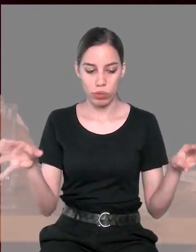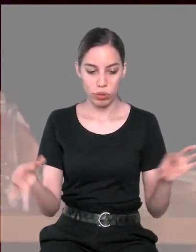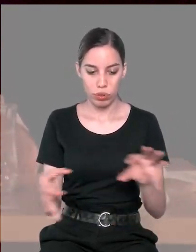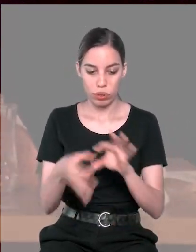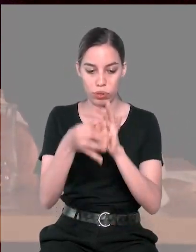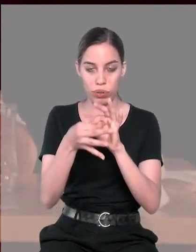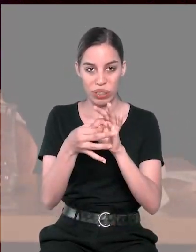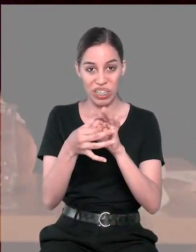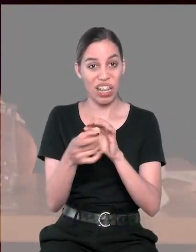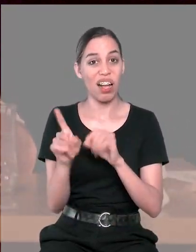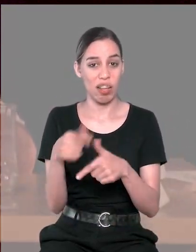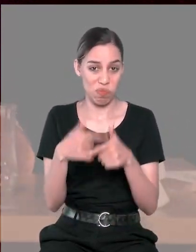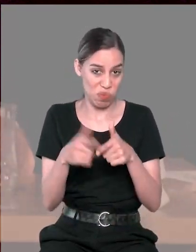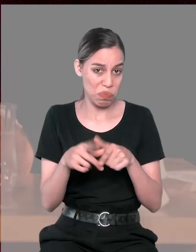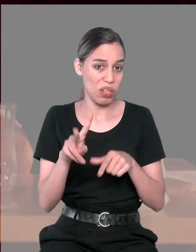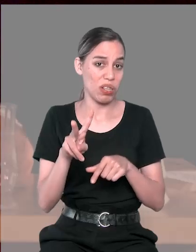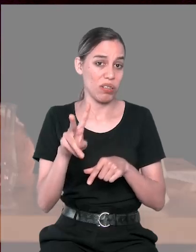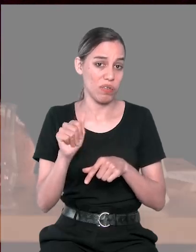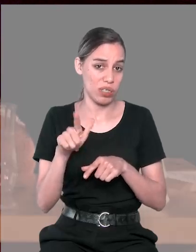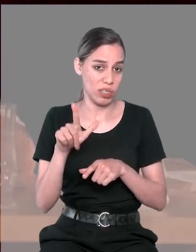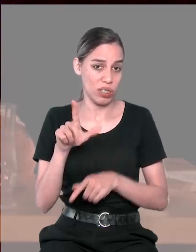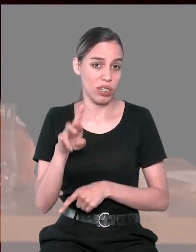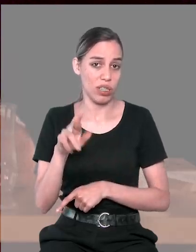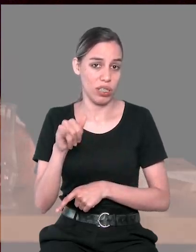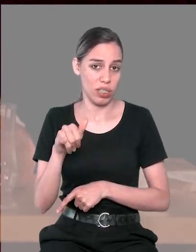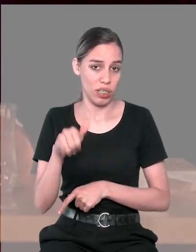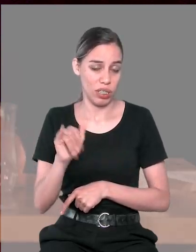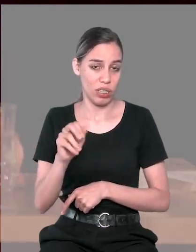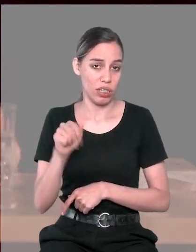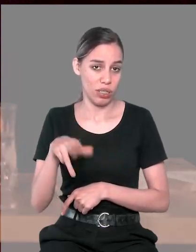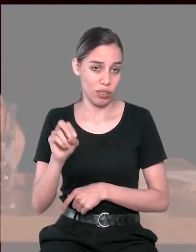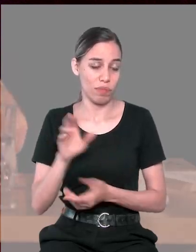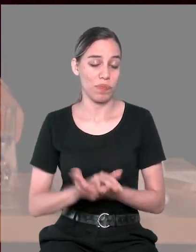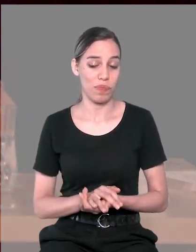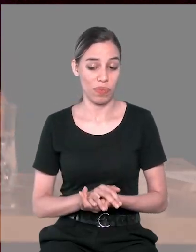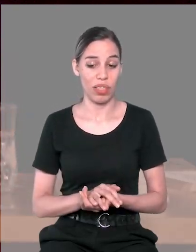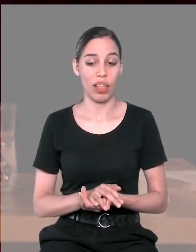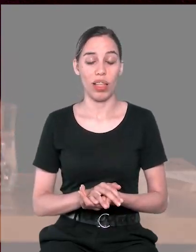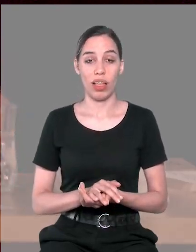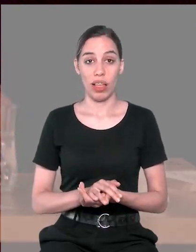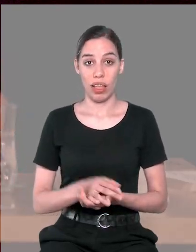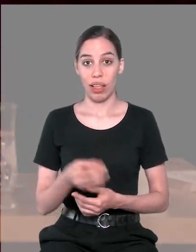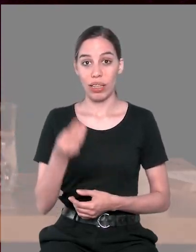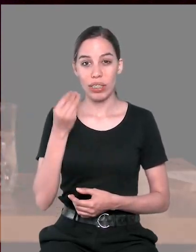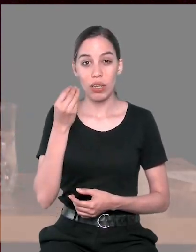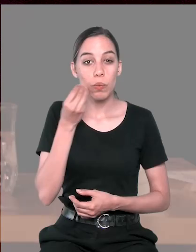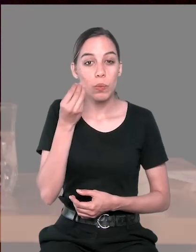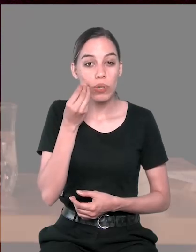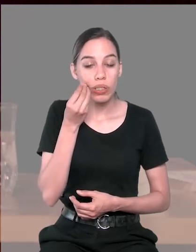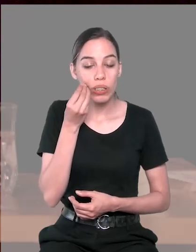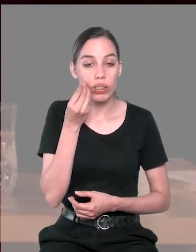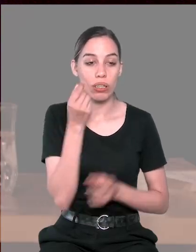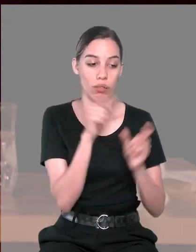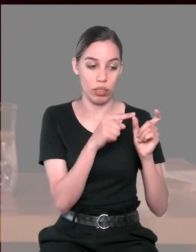ordem? Esse é o problema valeriano por excelência. A questão da antropologia do espírito, vocês vão ver, eu estou dando um exemplo